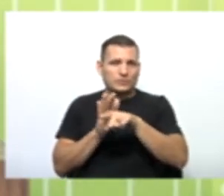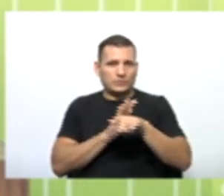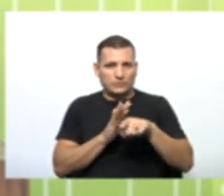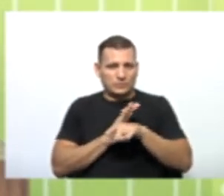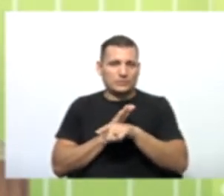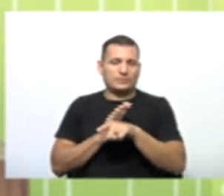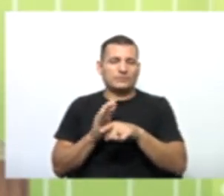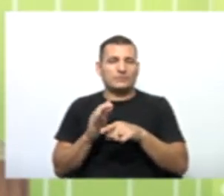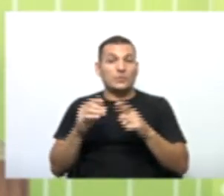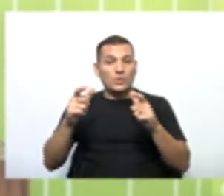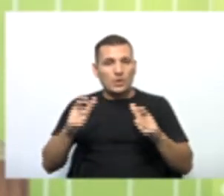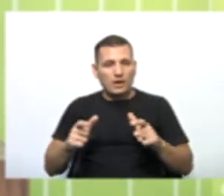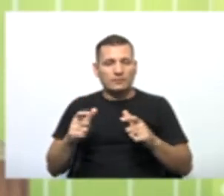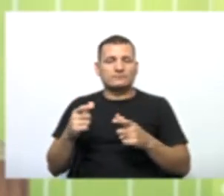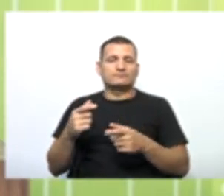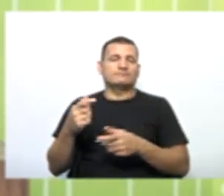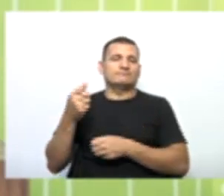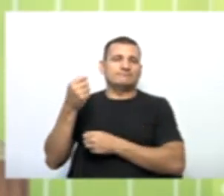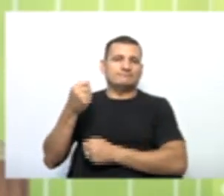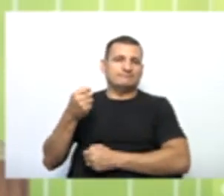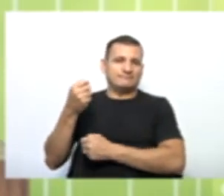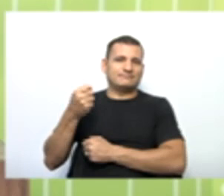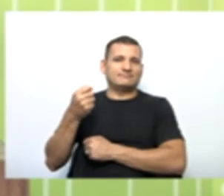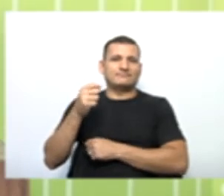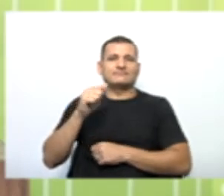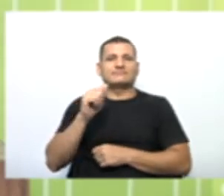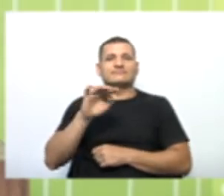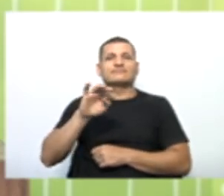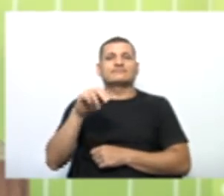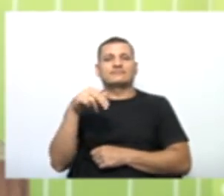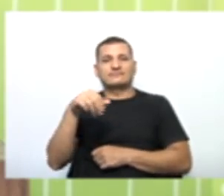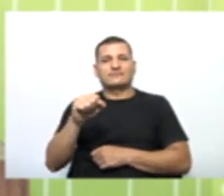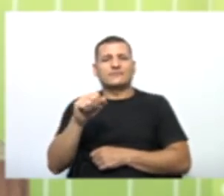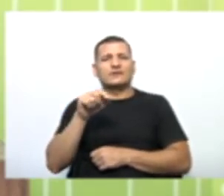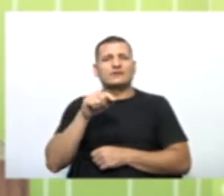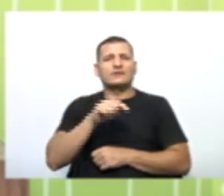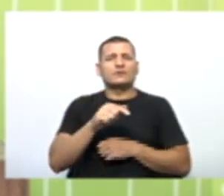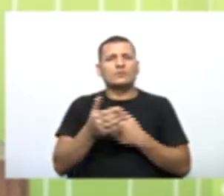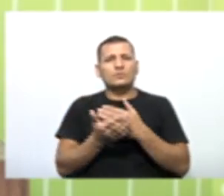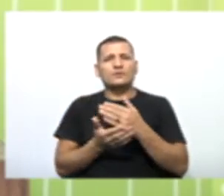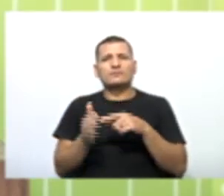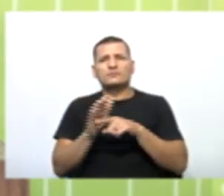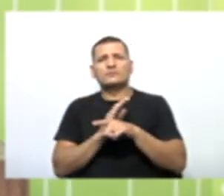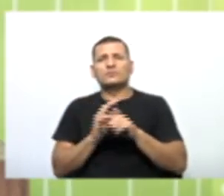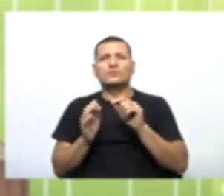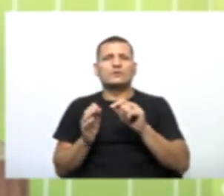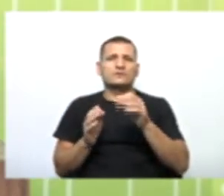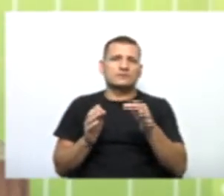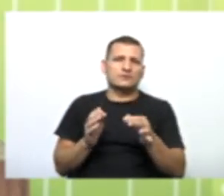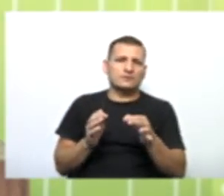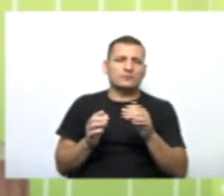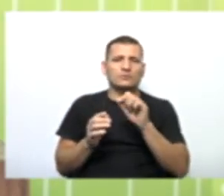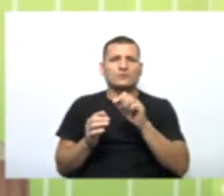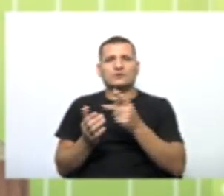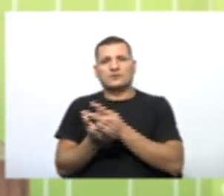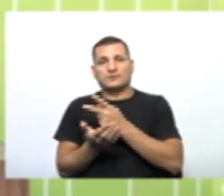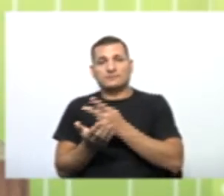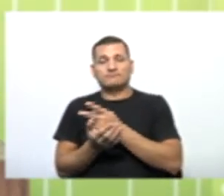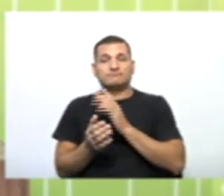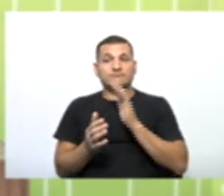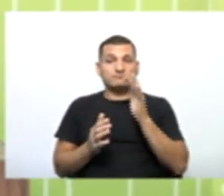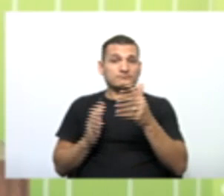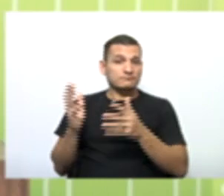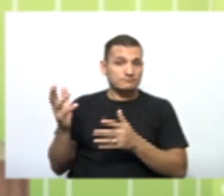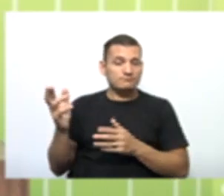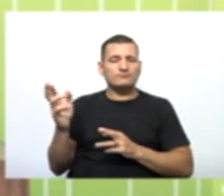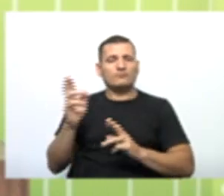de Atenas. Ele começa perguntando quais são os fundamentos, o que é certo e o que é errado. As pessoas respondem, porque todo mundo sabe o